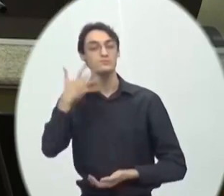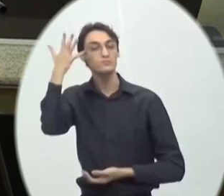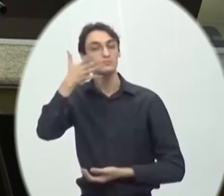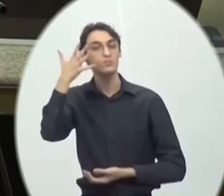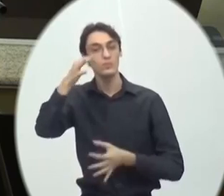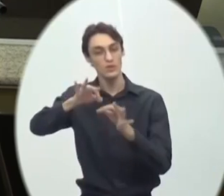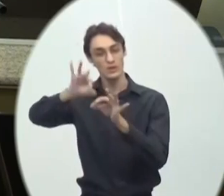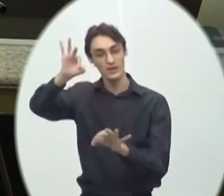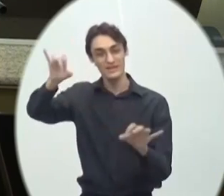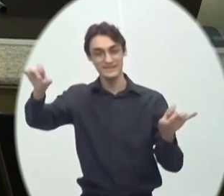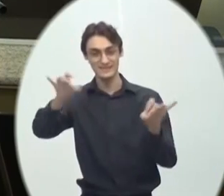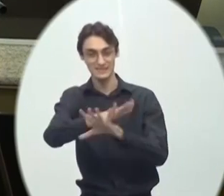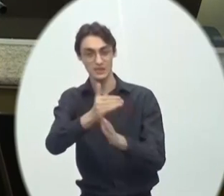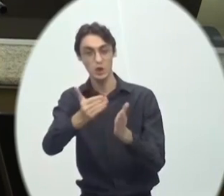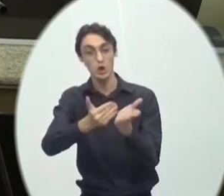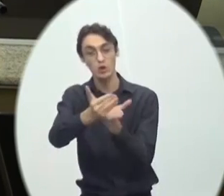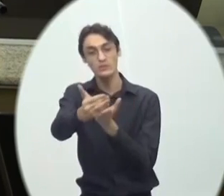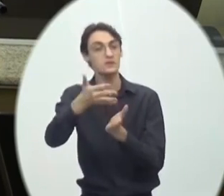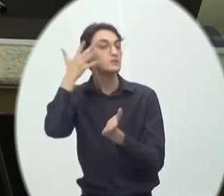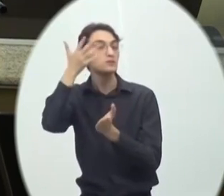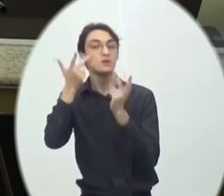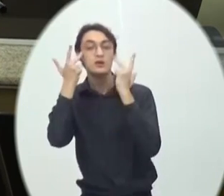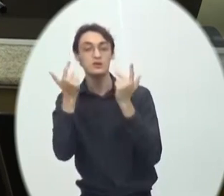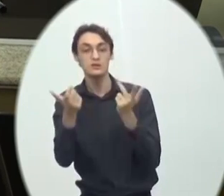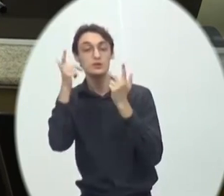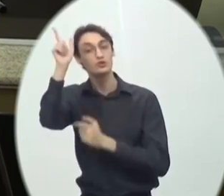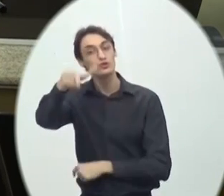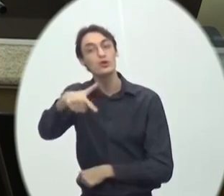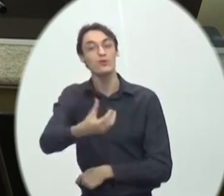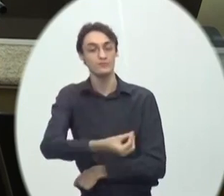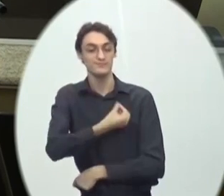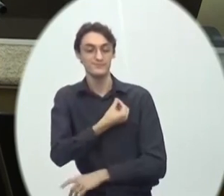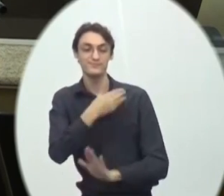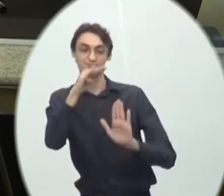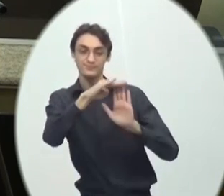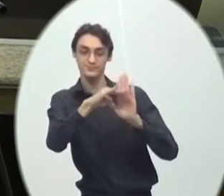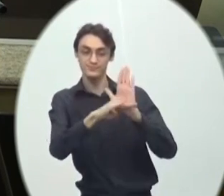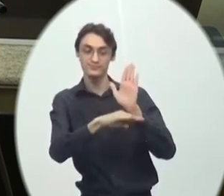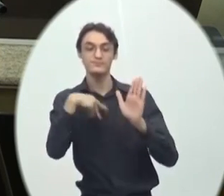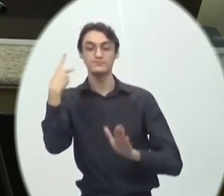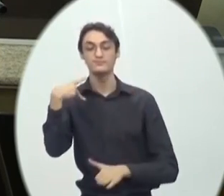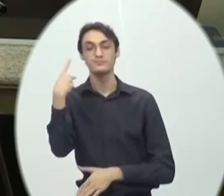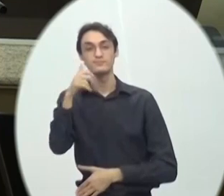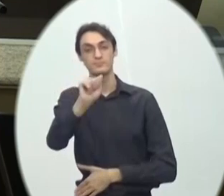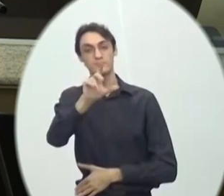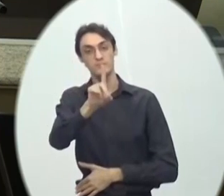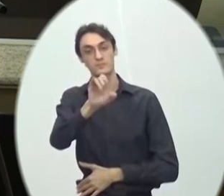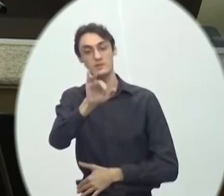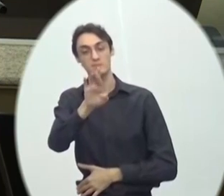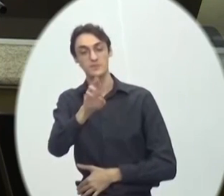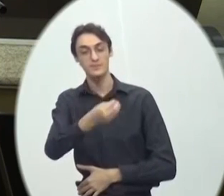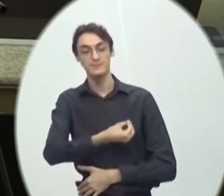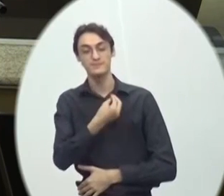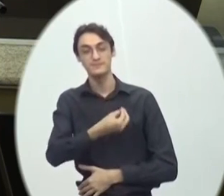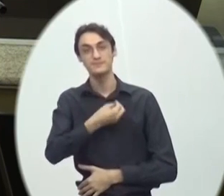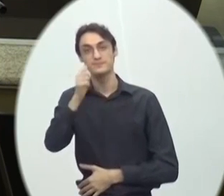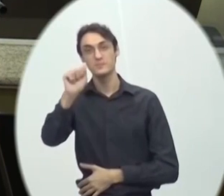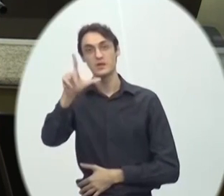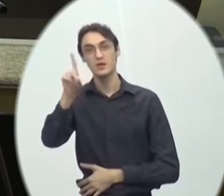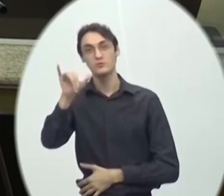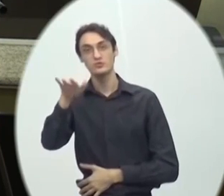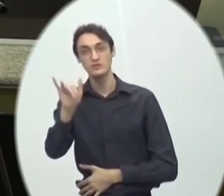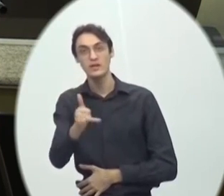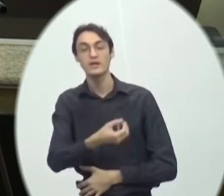Terminado o grande expediente, passamos para a ordem do dia. Solicito novamente a confirmação do quórum. Vereador Ademir Honorato. Presente, vereador Aldinei